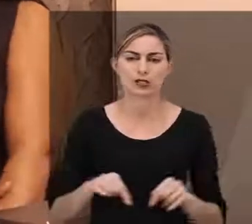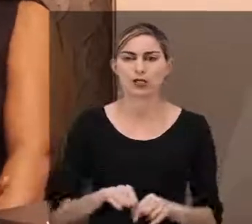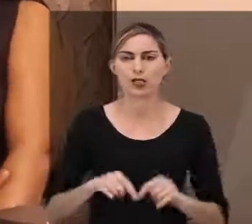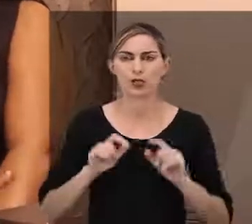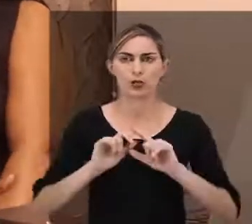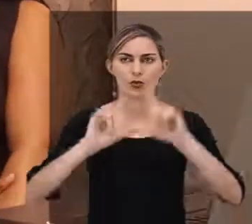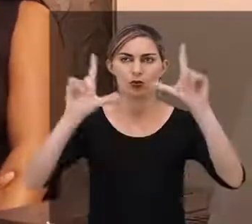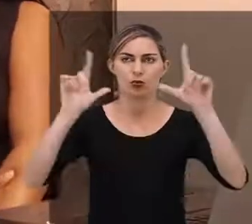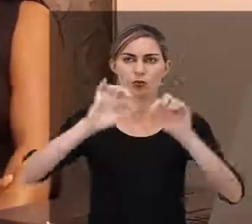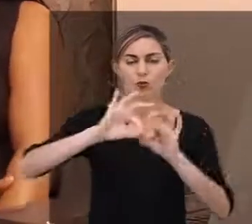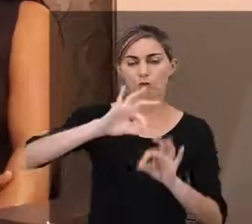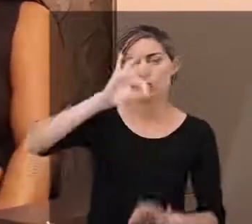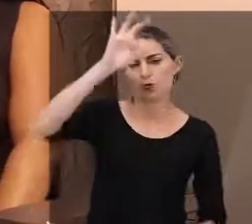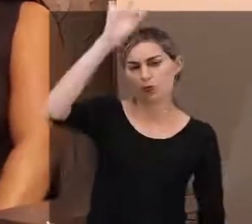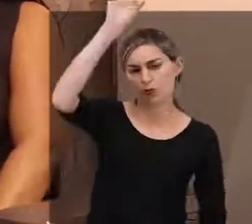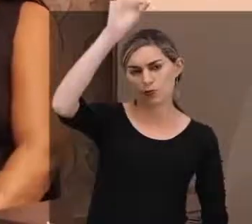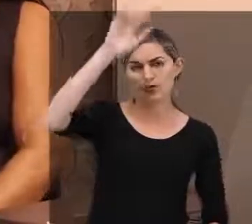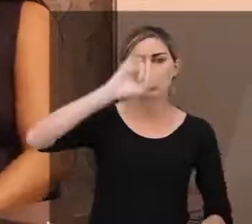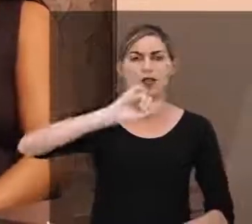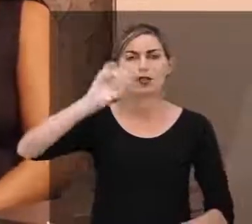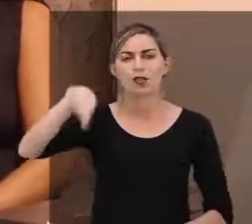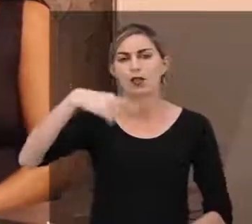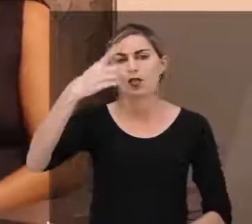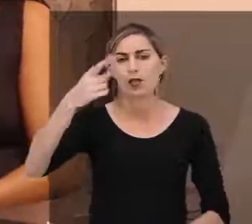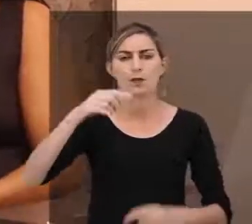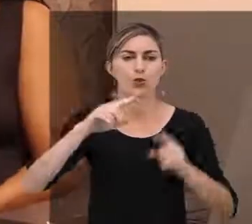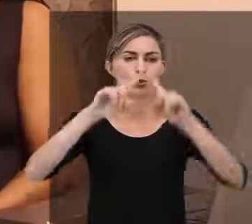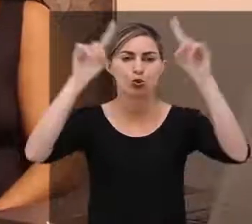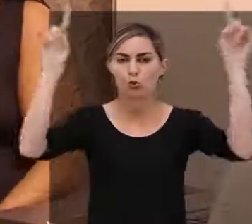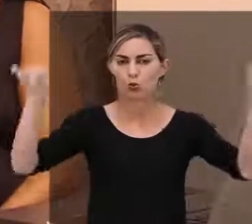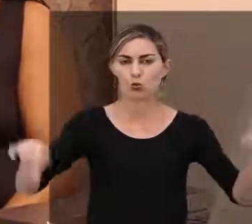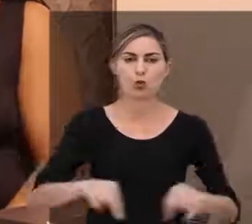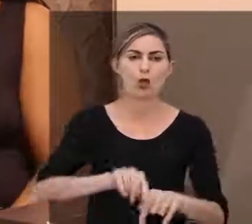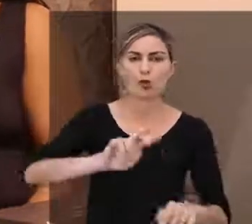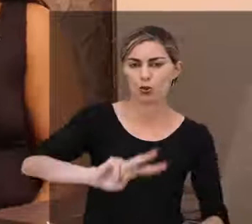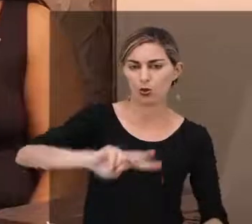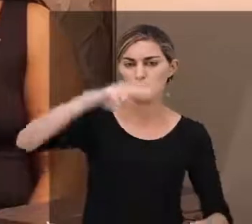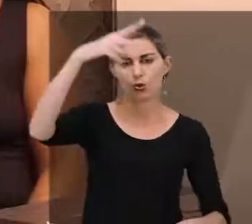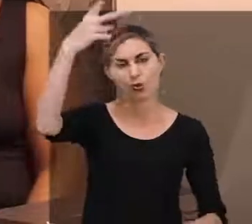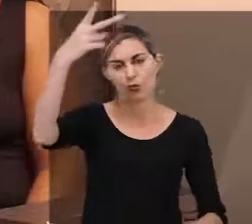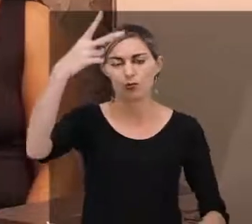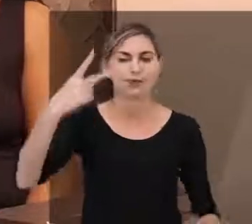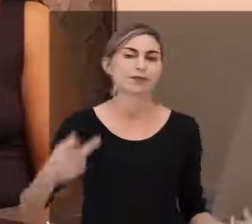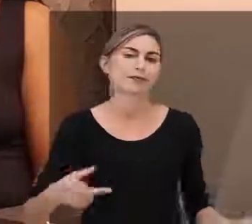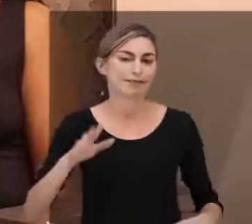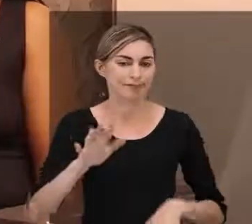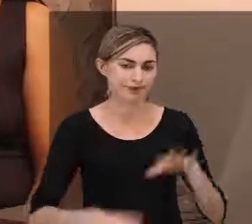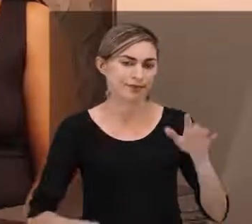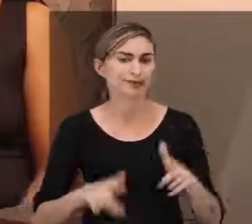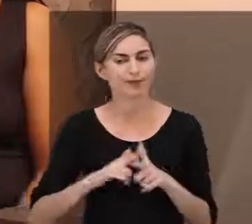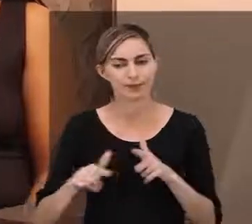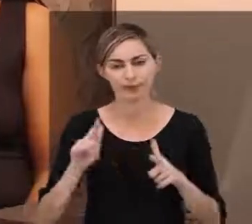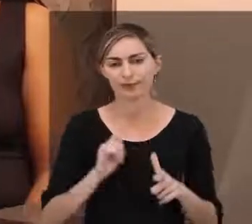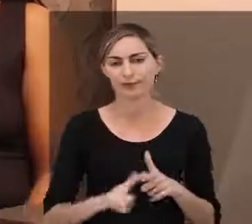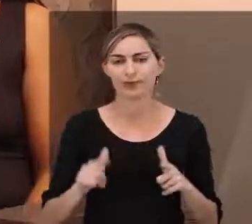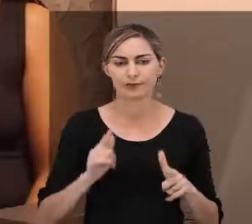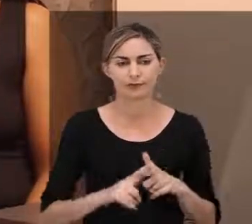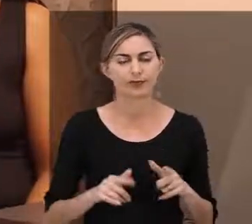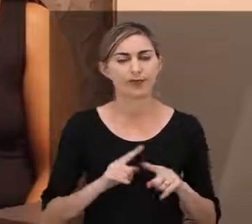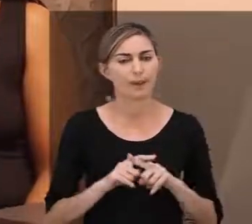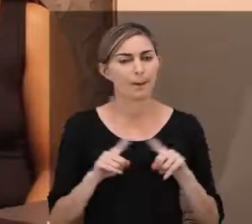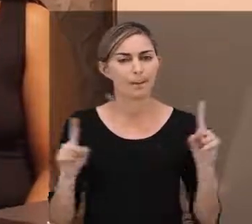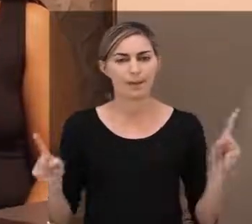de 1 metro quadrado e depois adquirirmos um quadro que tem o dobro desse tamanho, né? Isso vai causar problemas.